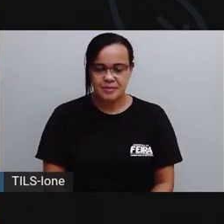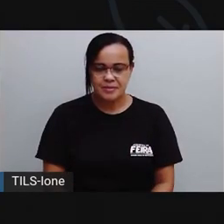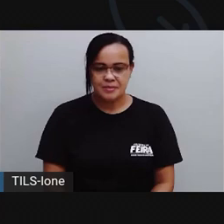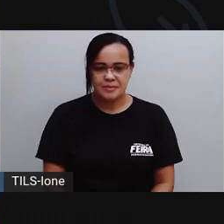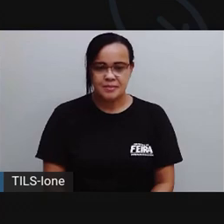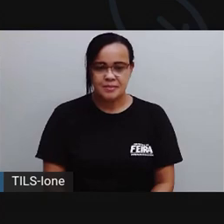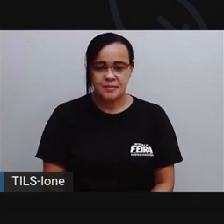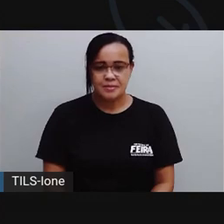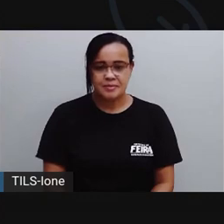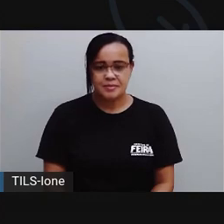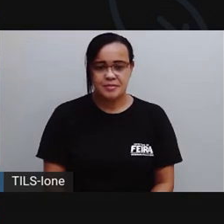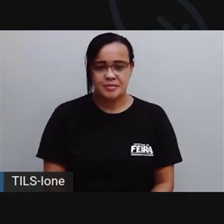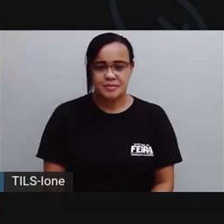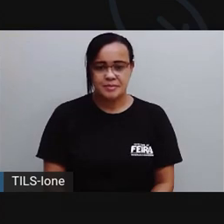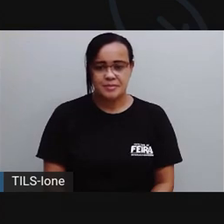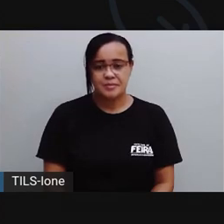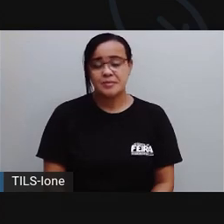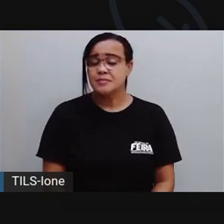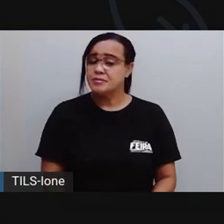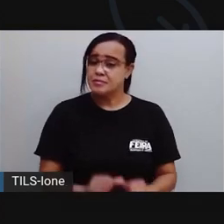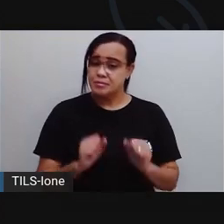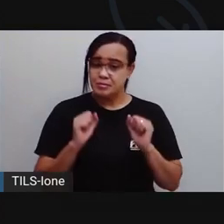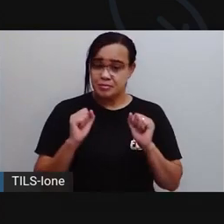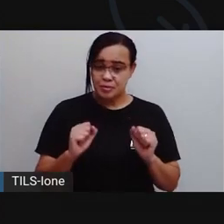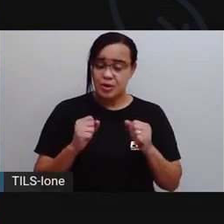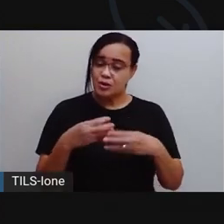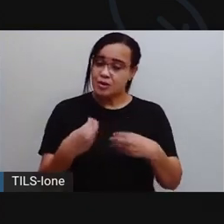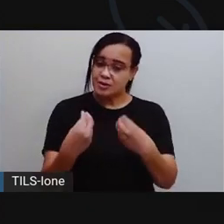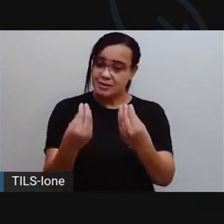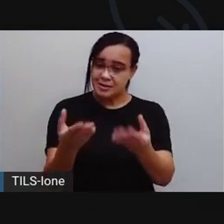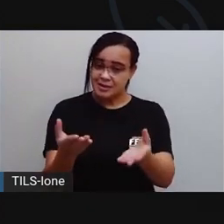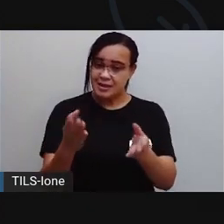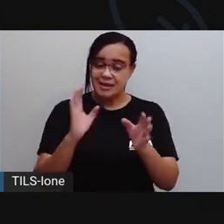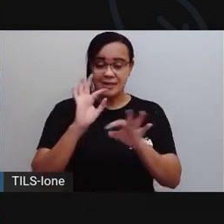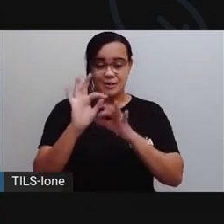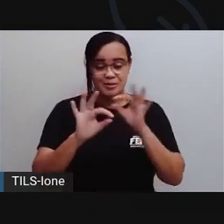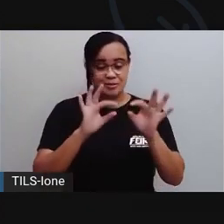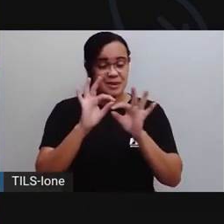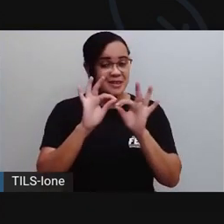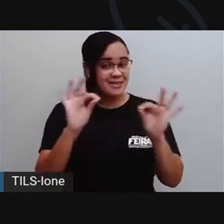Aí você pode fazer para dar de presente, de recordação.